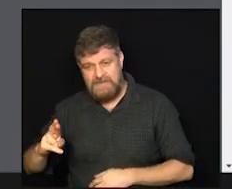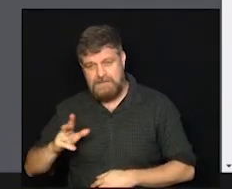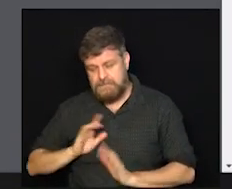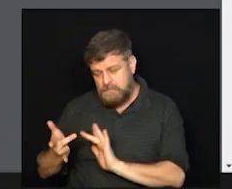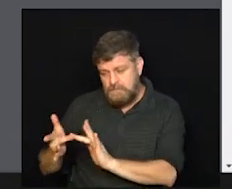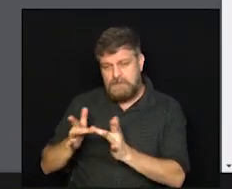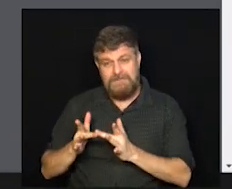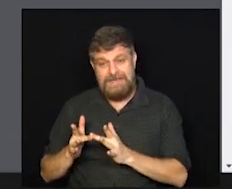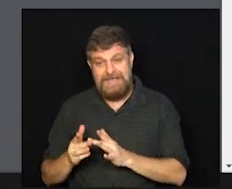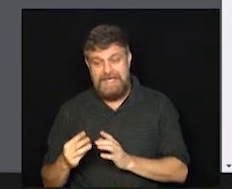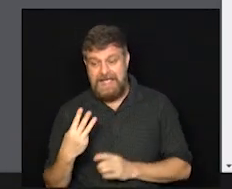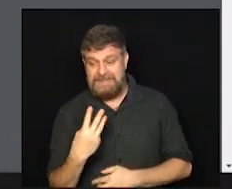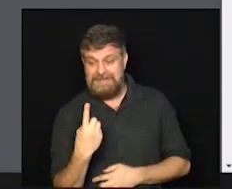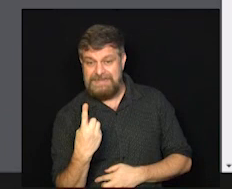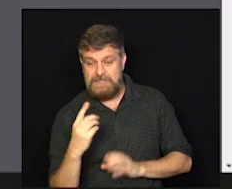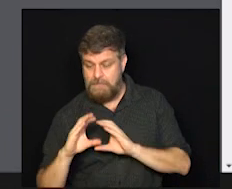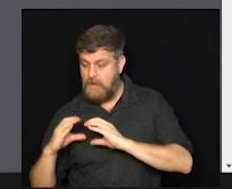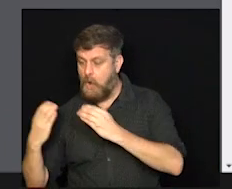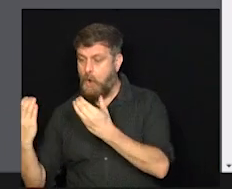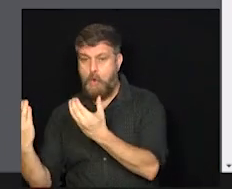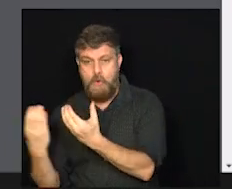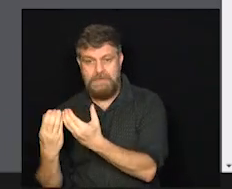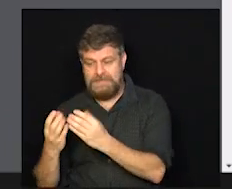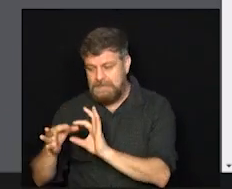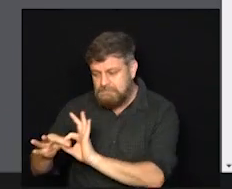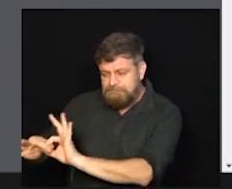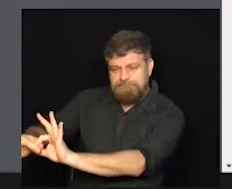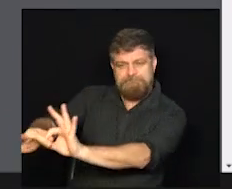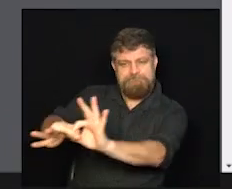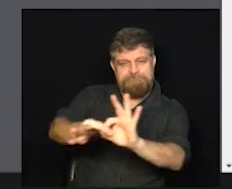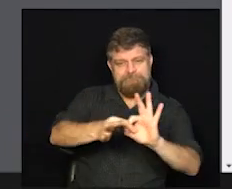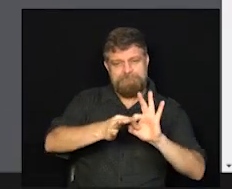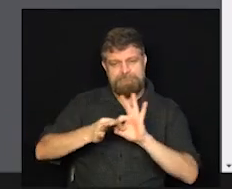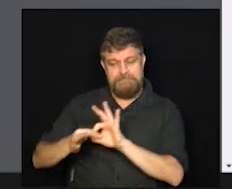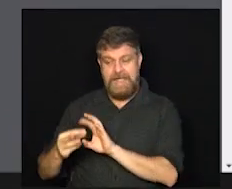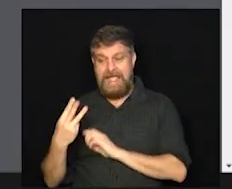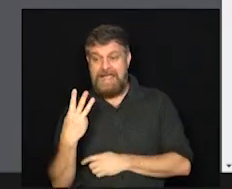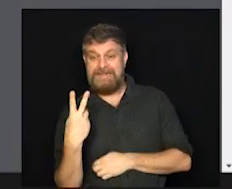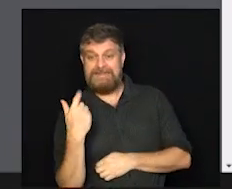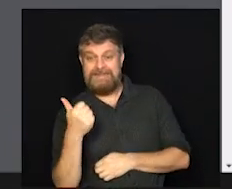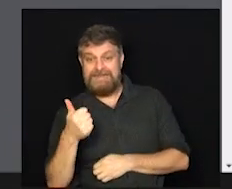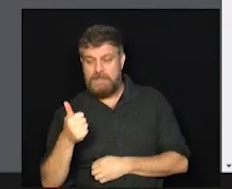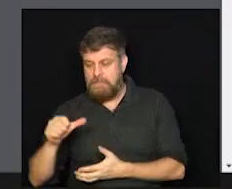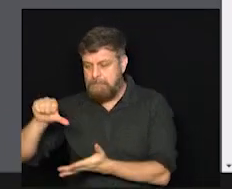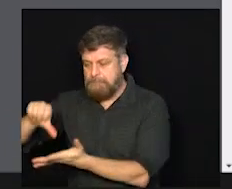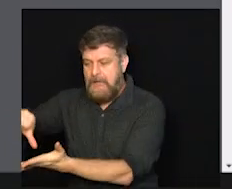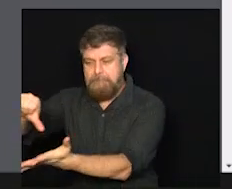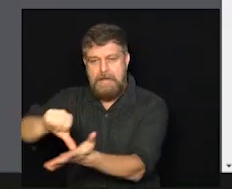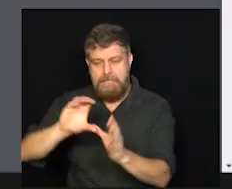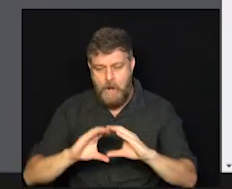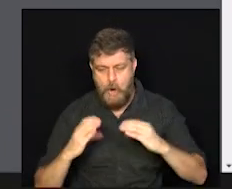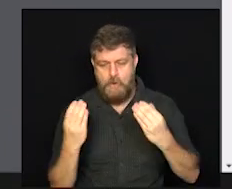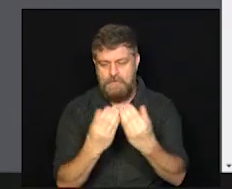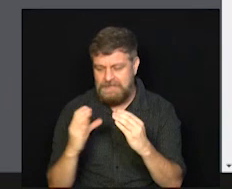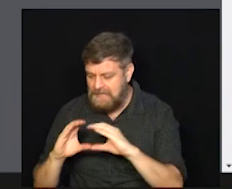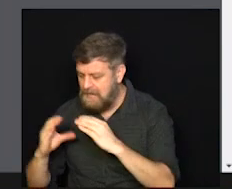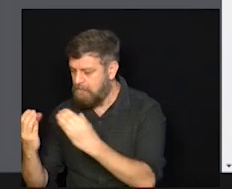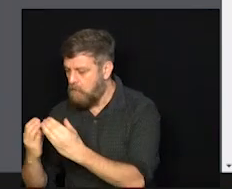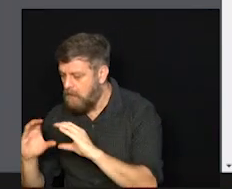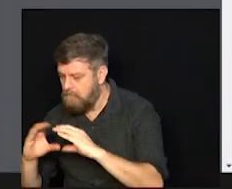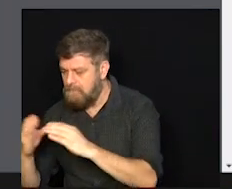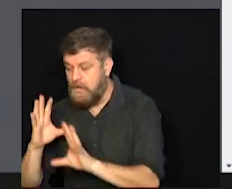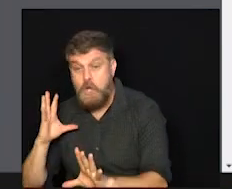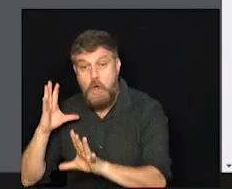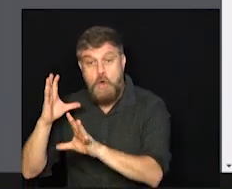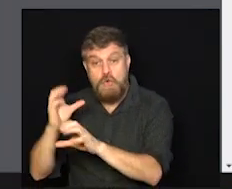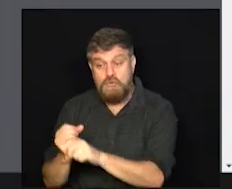mais de 31 comunidades de fé, espalhadas por toda a região. E arraigados nos bairros, para que se possa testemunhar a